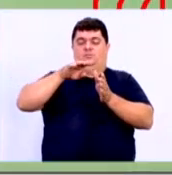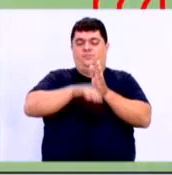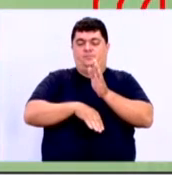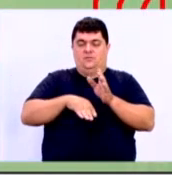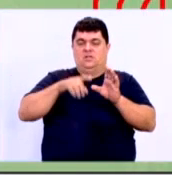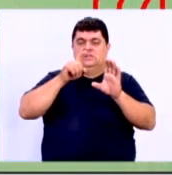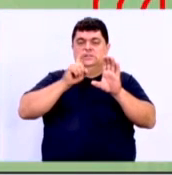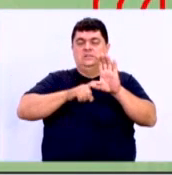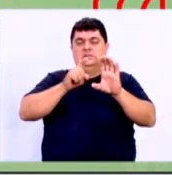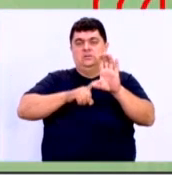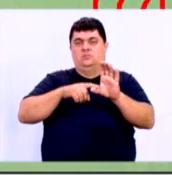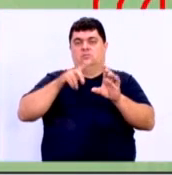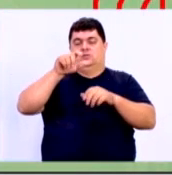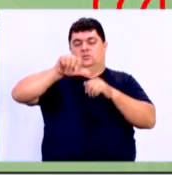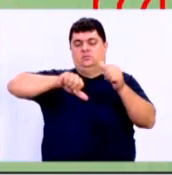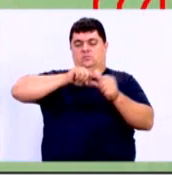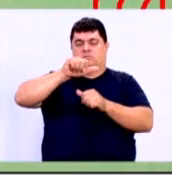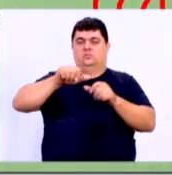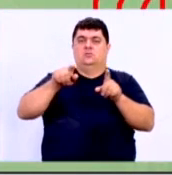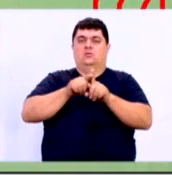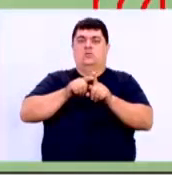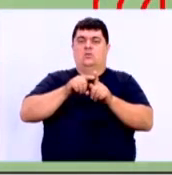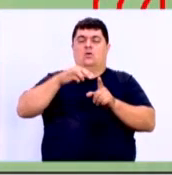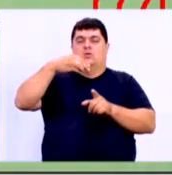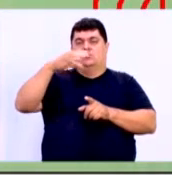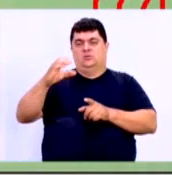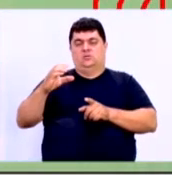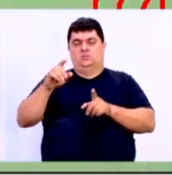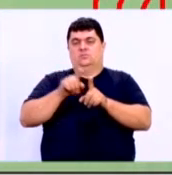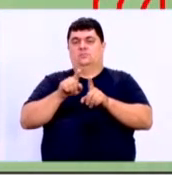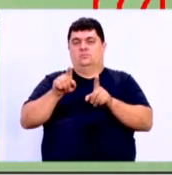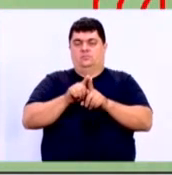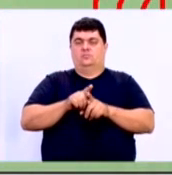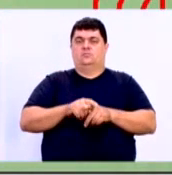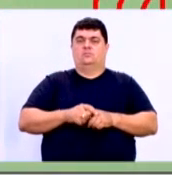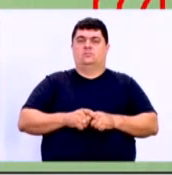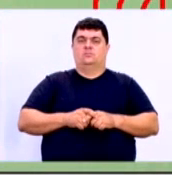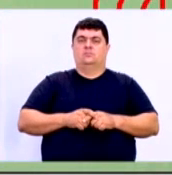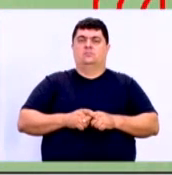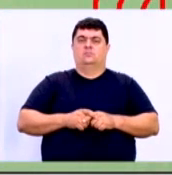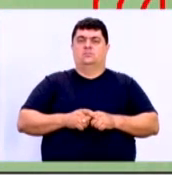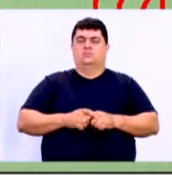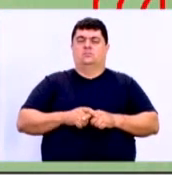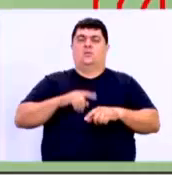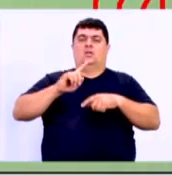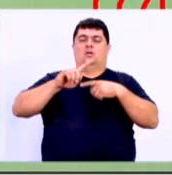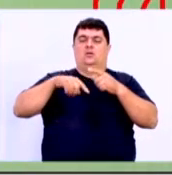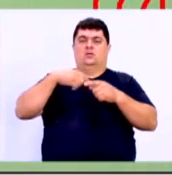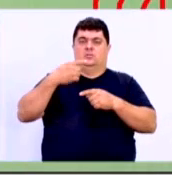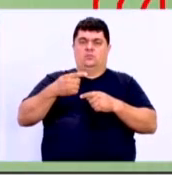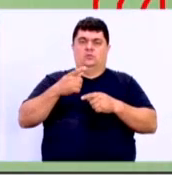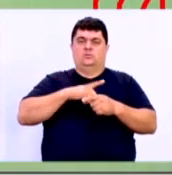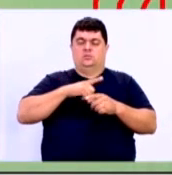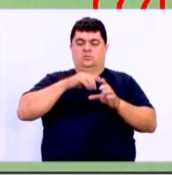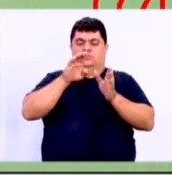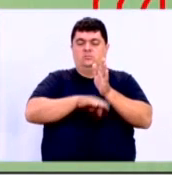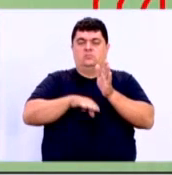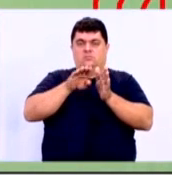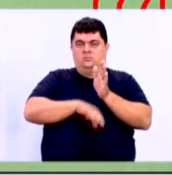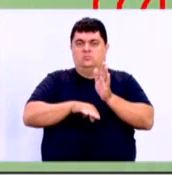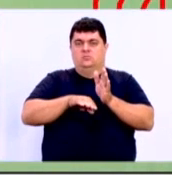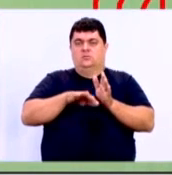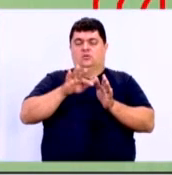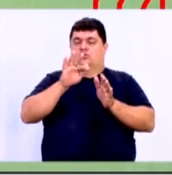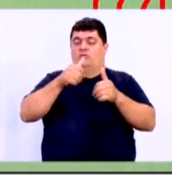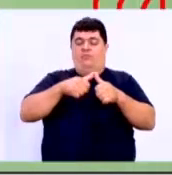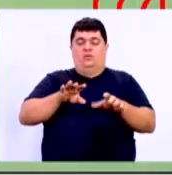despesa variável, que vamos chegar à margem de contribuição, certo? E depois subtrairemos o quê? Os fixos.